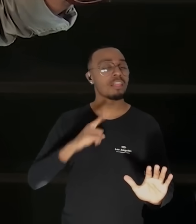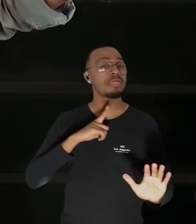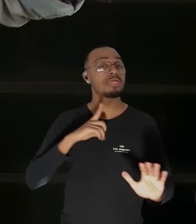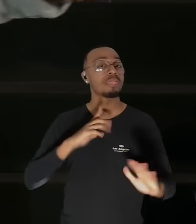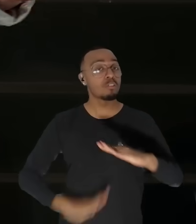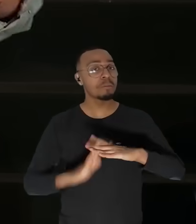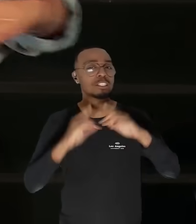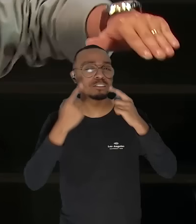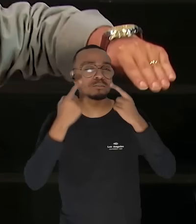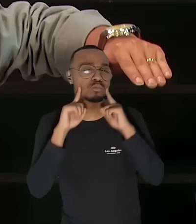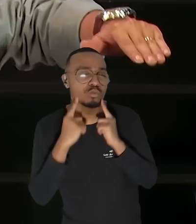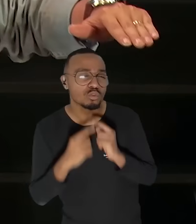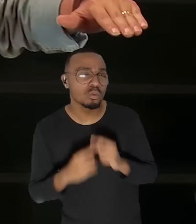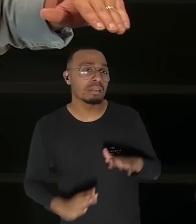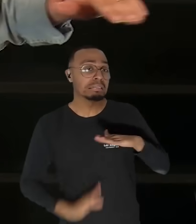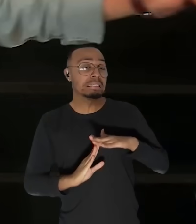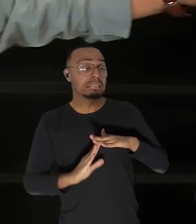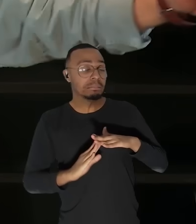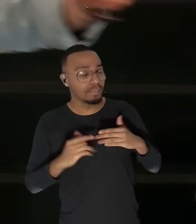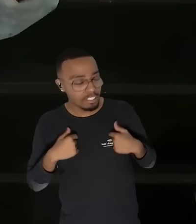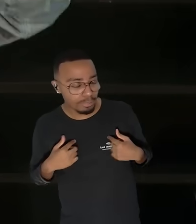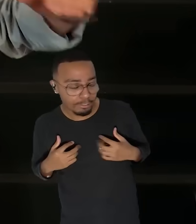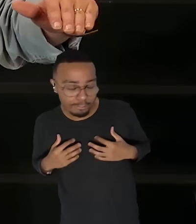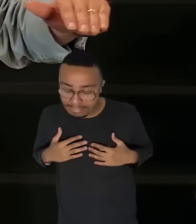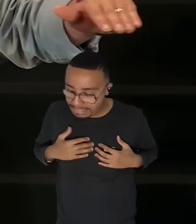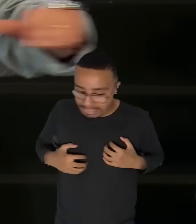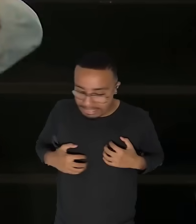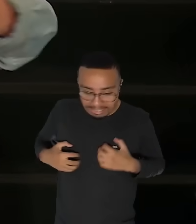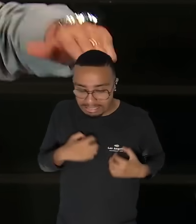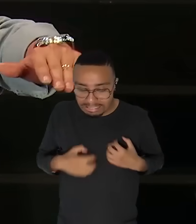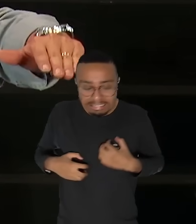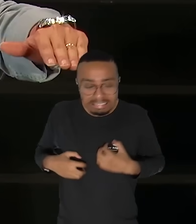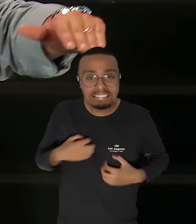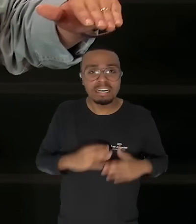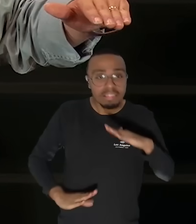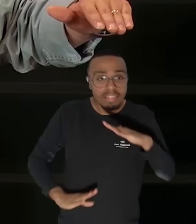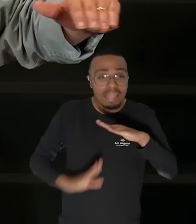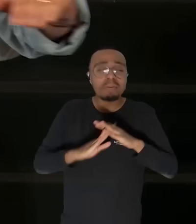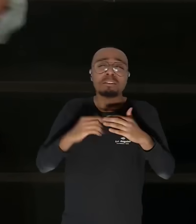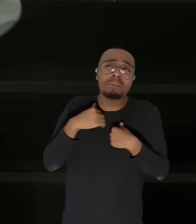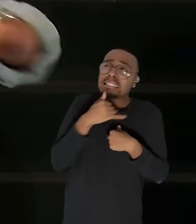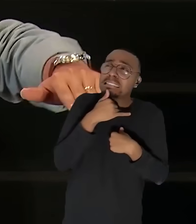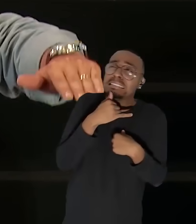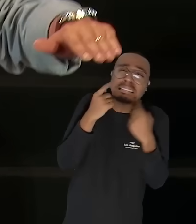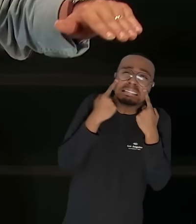para o choro, tem que ter um limite para o desespero, tem que ter um limite para o escândalo que eu vou fazer.